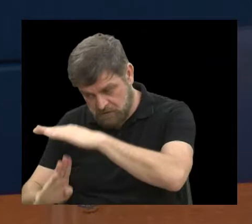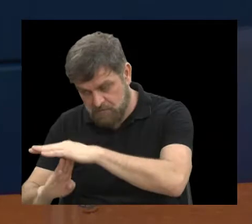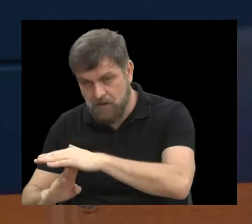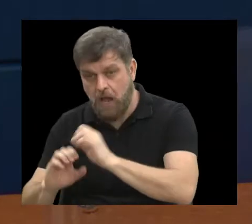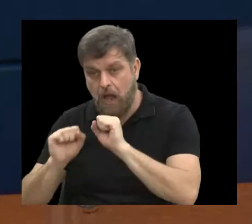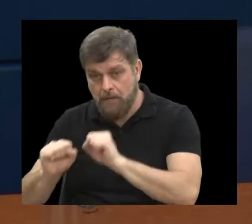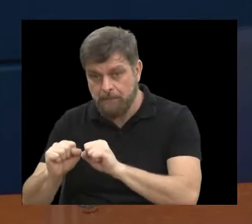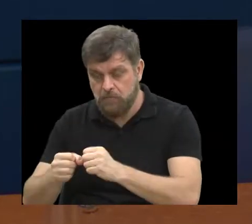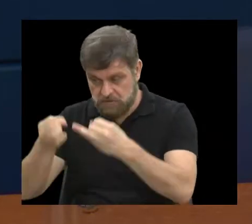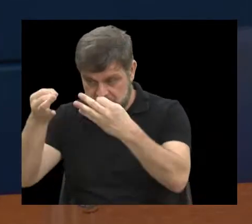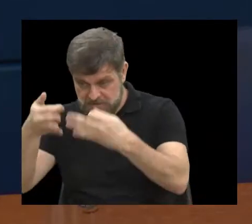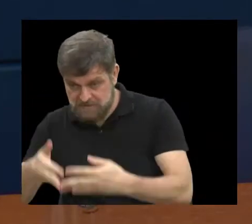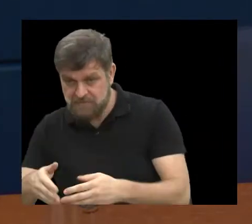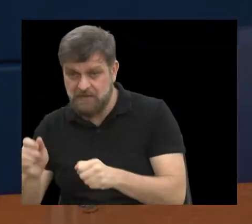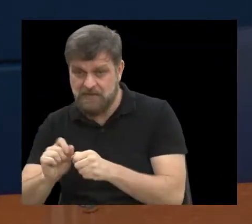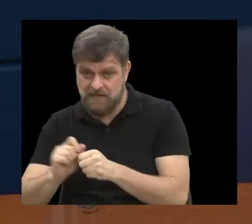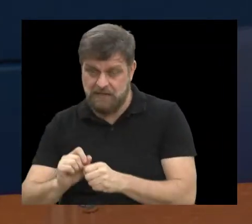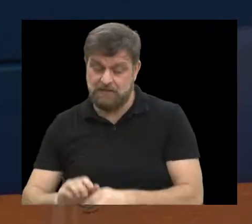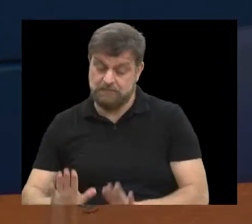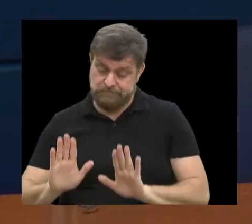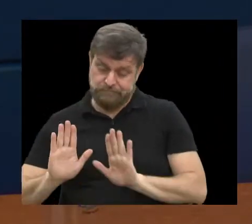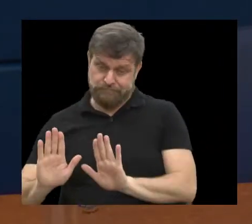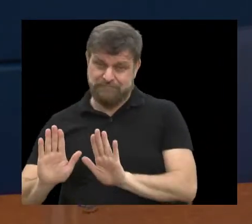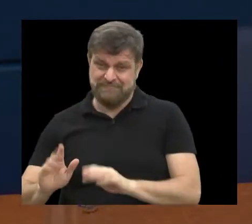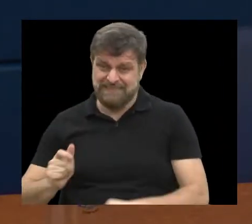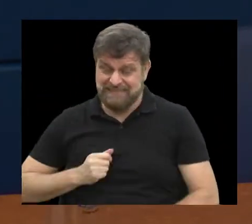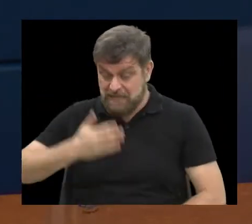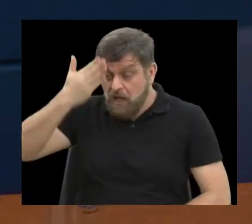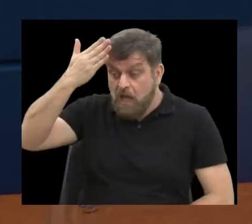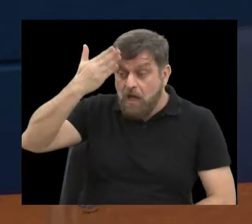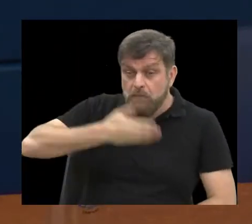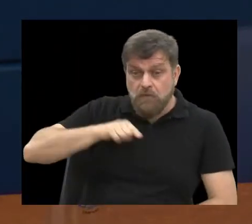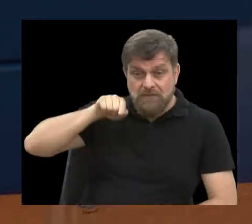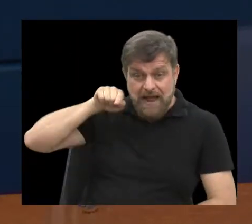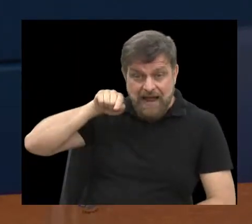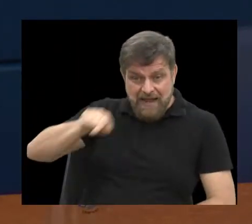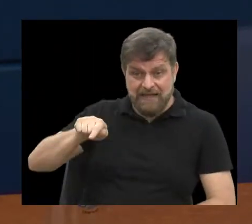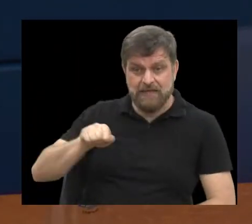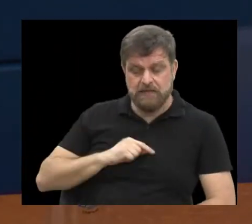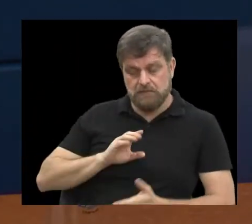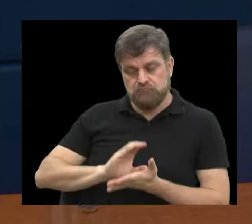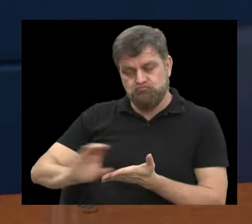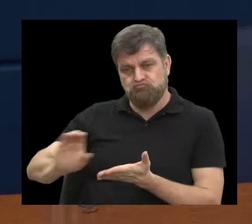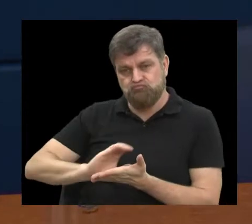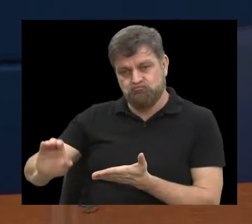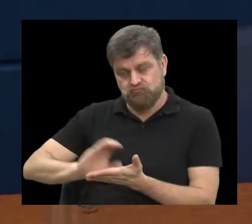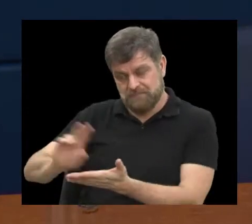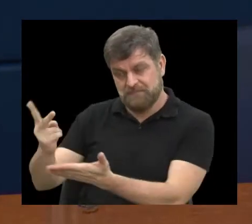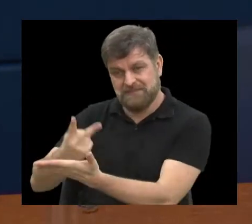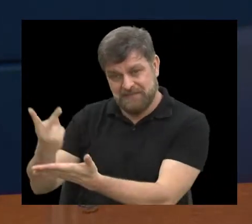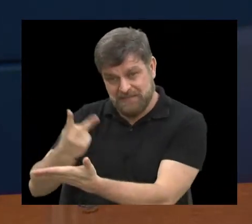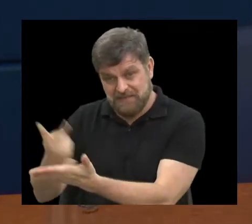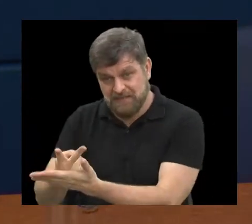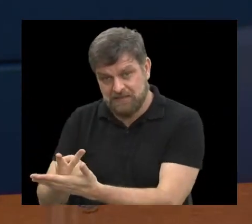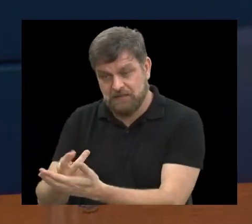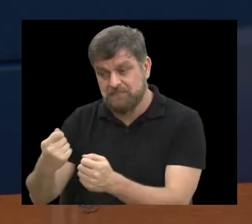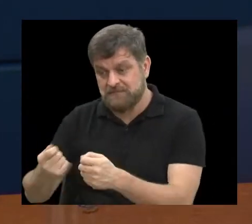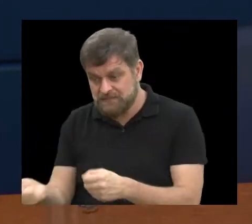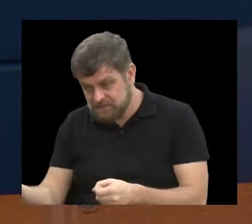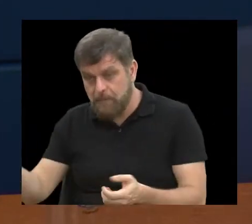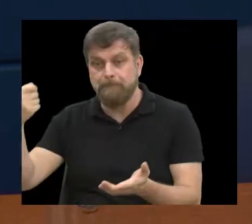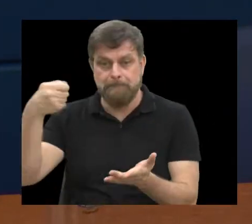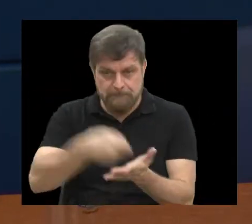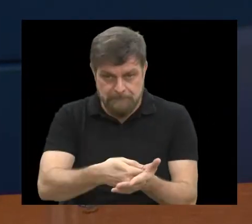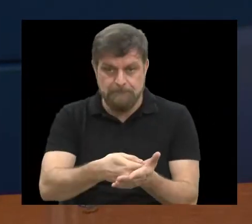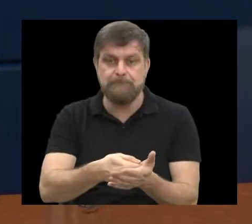se defender, apresentar defesa, mas se constatar que houve um recebimento indevido, é feita a cobrança, tá? Para